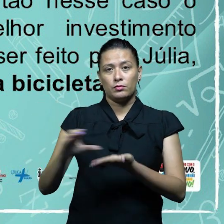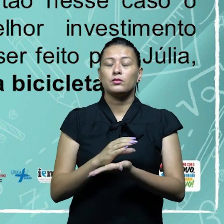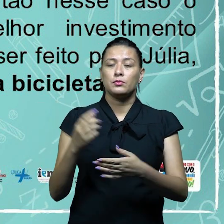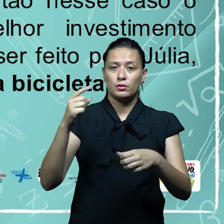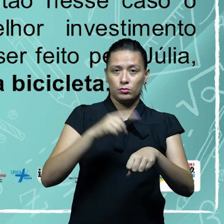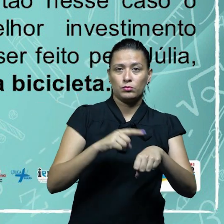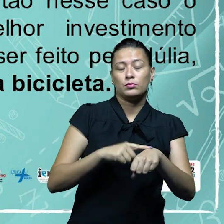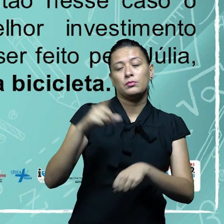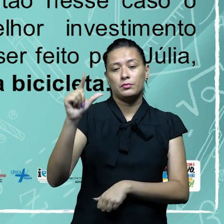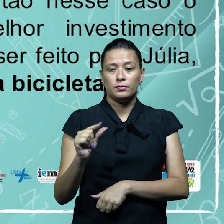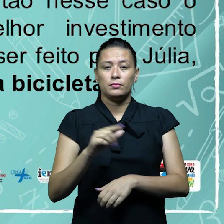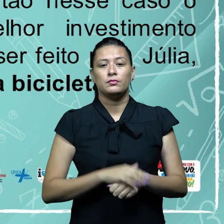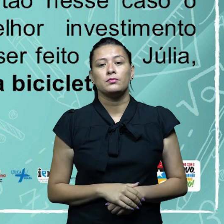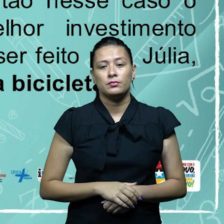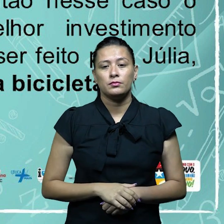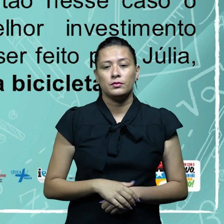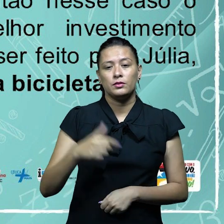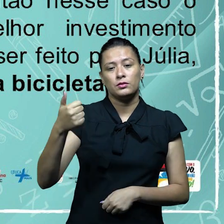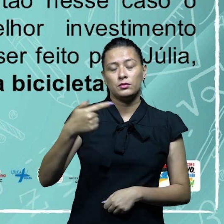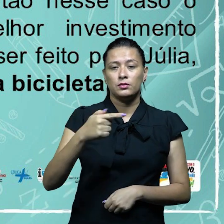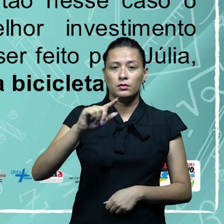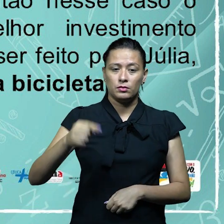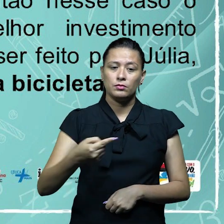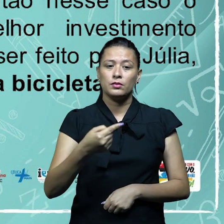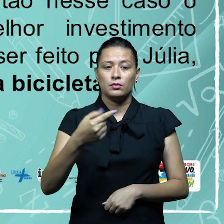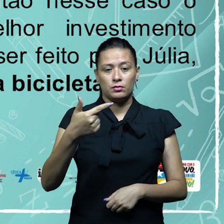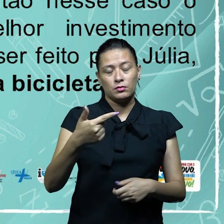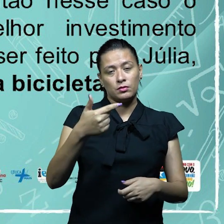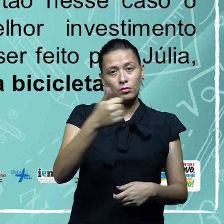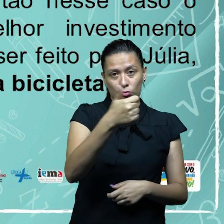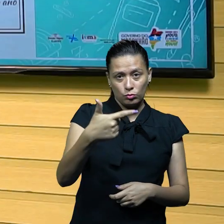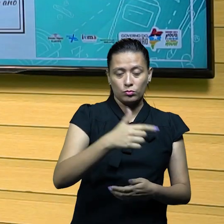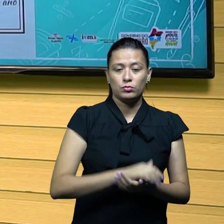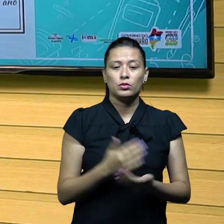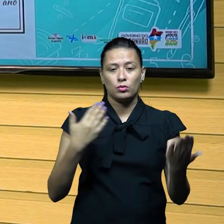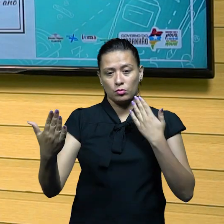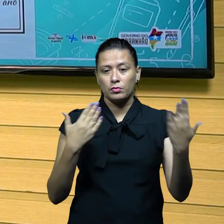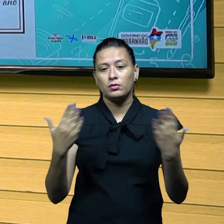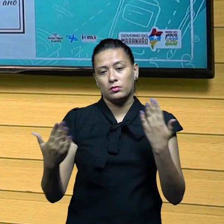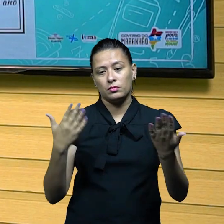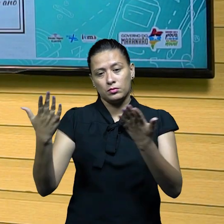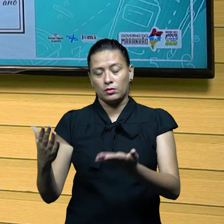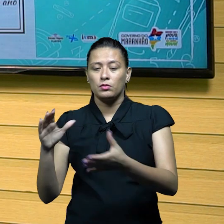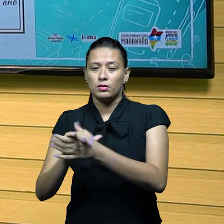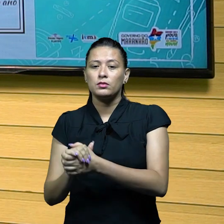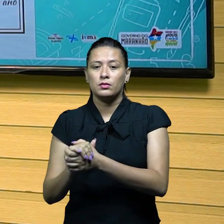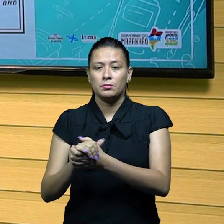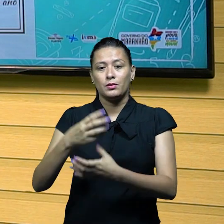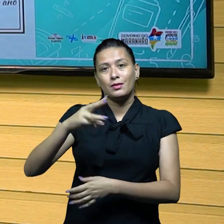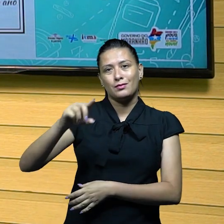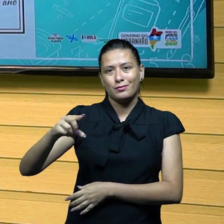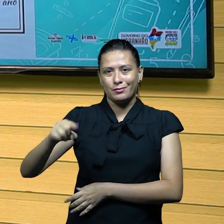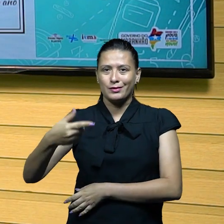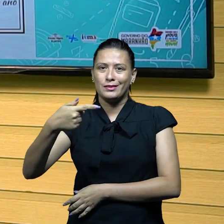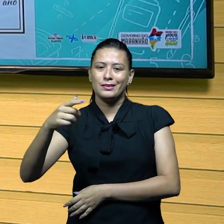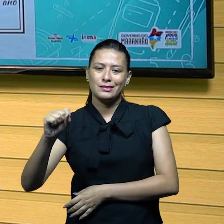melhor investimento a ser feito pela Júlia é a compra da bicicleta, tá bom? Então ela fez uma análise de investimento bem complexa, bem